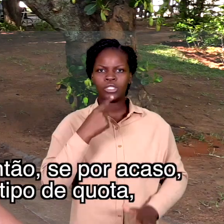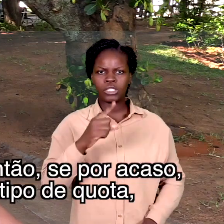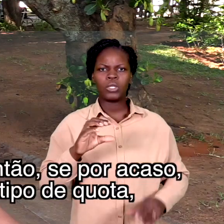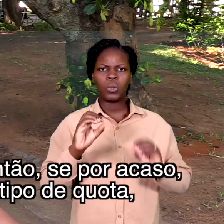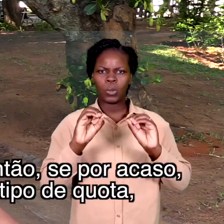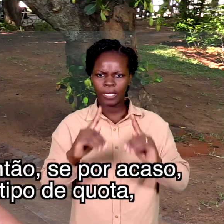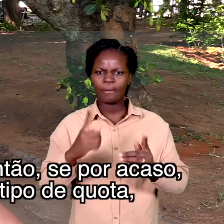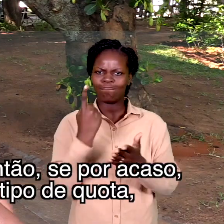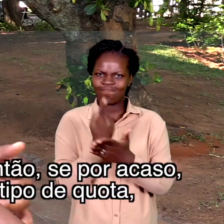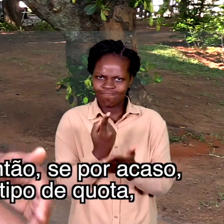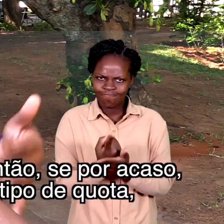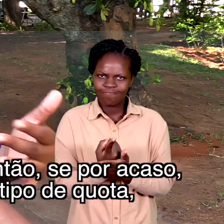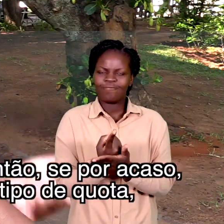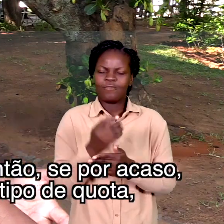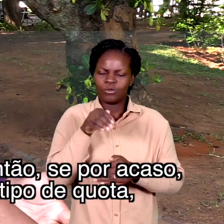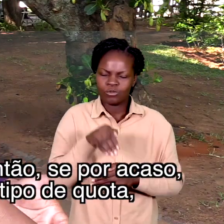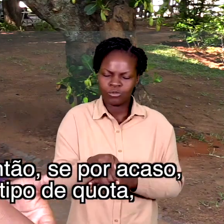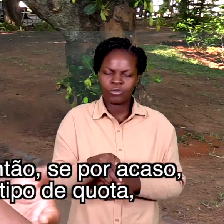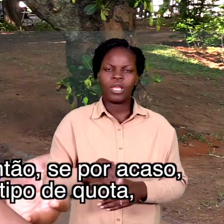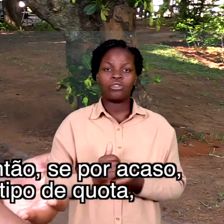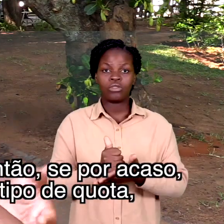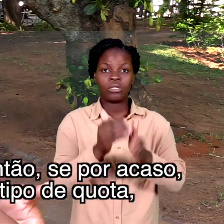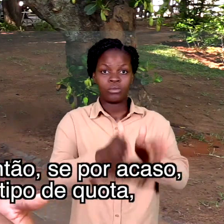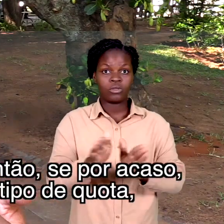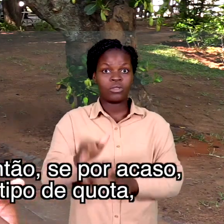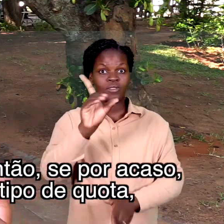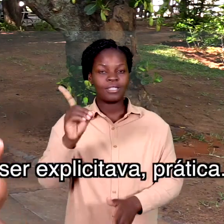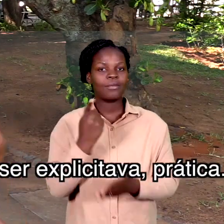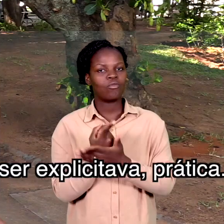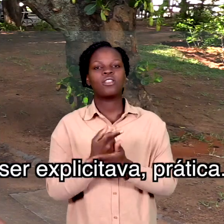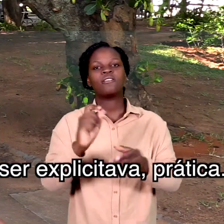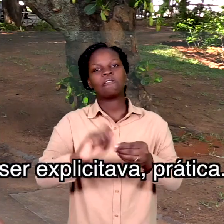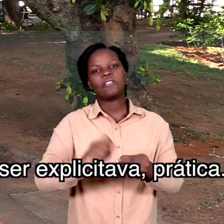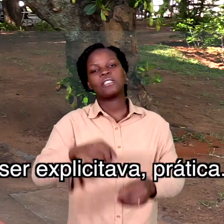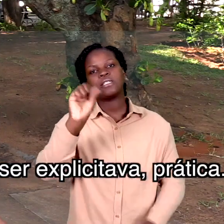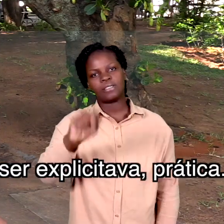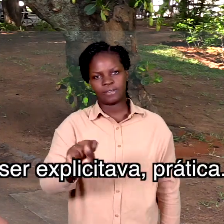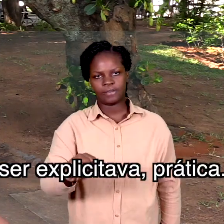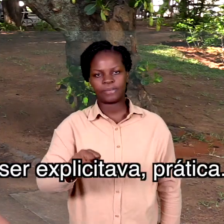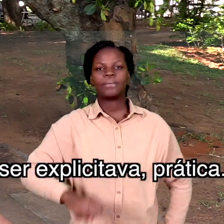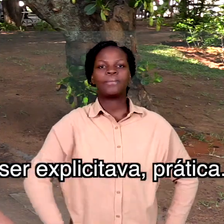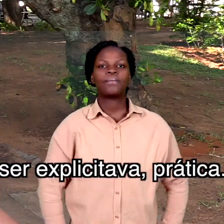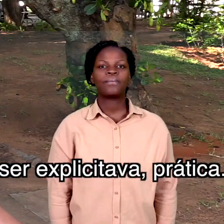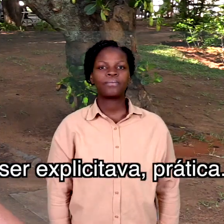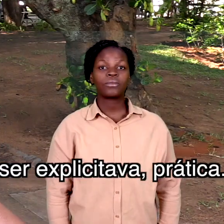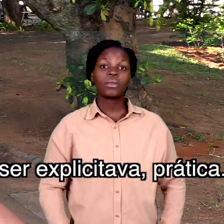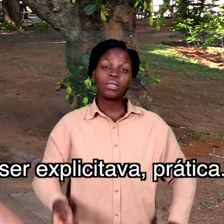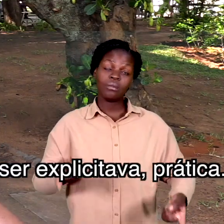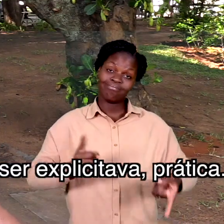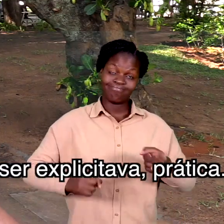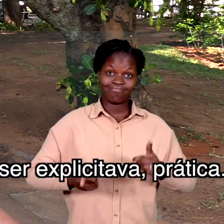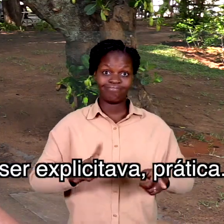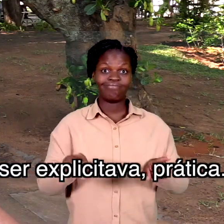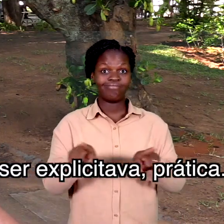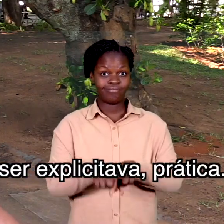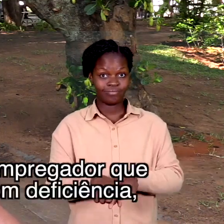lei prevê que haja esse nível de cotas, ou se por acaso um dia é para que haja esse nível de cotas, não tem que estar somente no papel, mas tem que ser explícita na